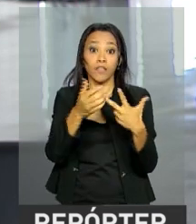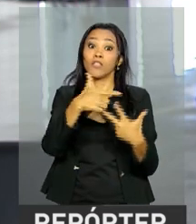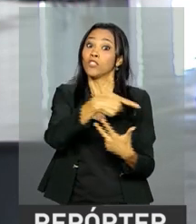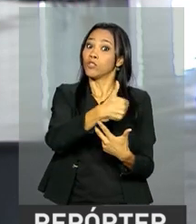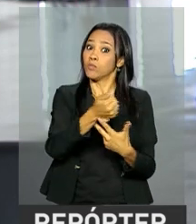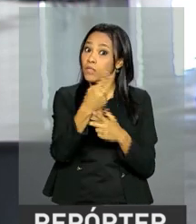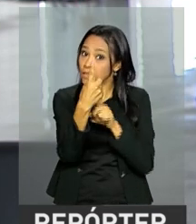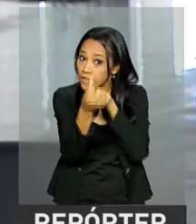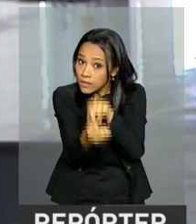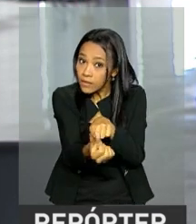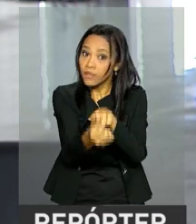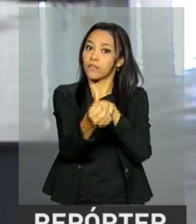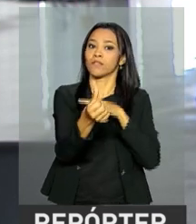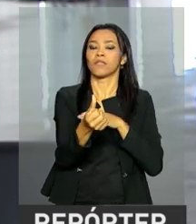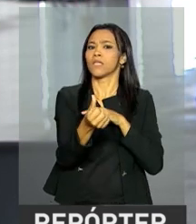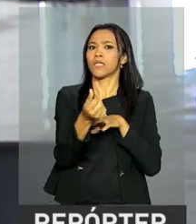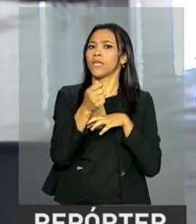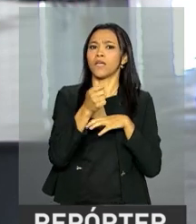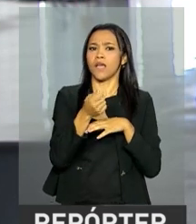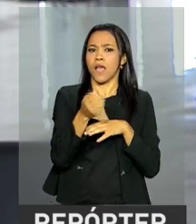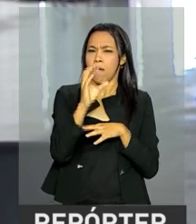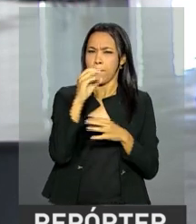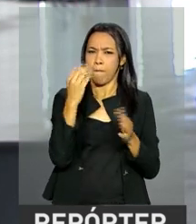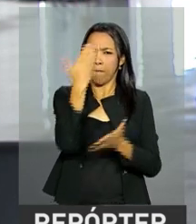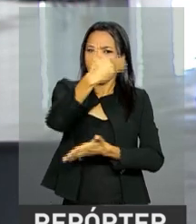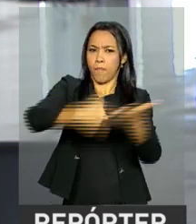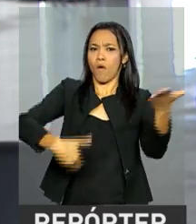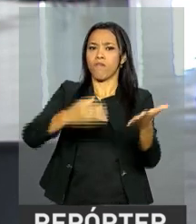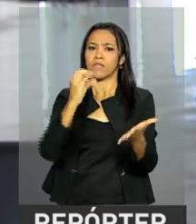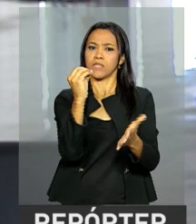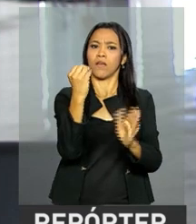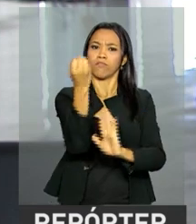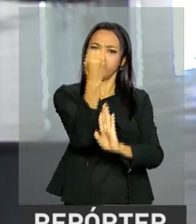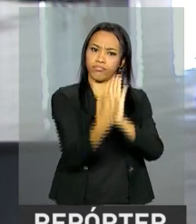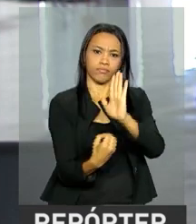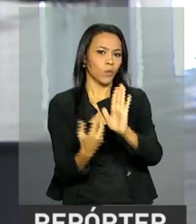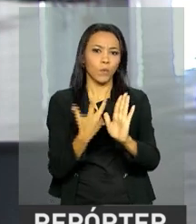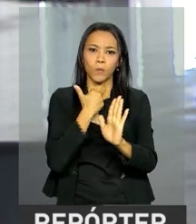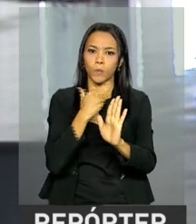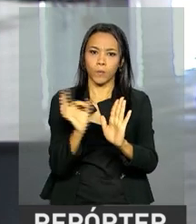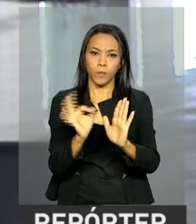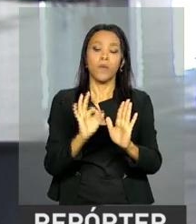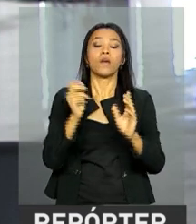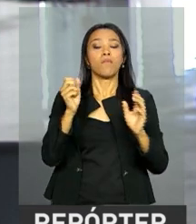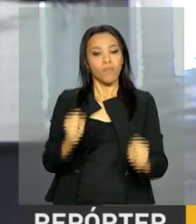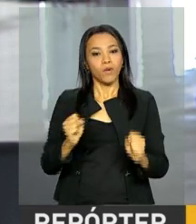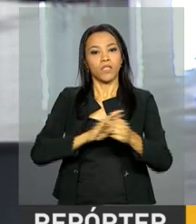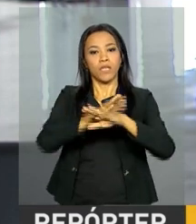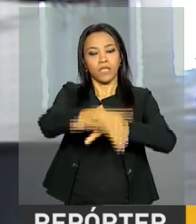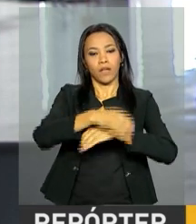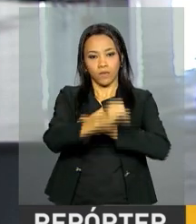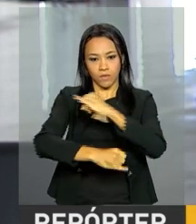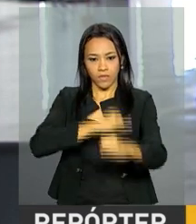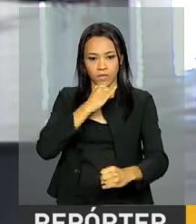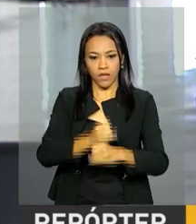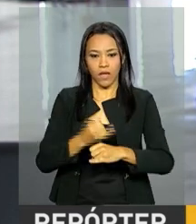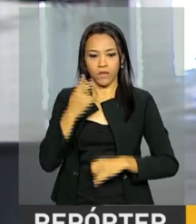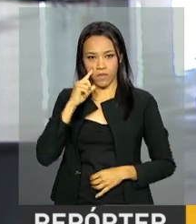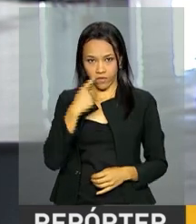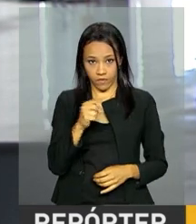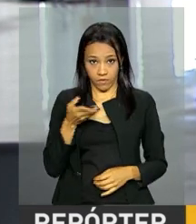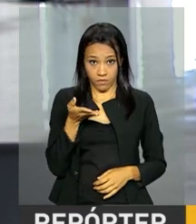2016 e não ficaram com nota zero na redação os interessados devem entrar no site do czu que é o